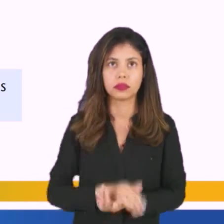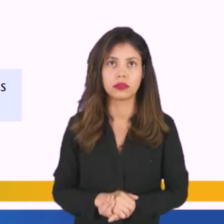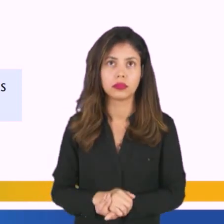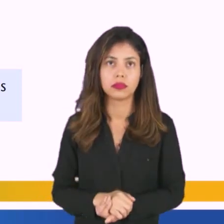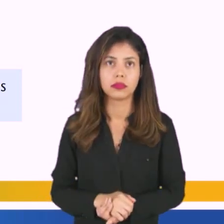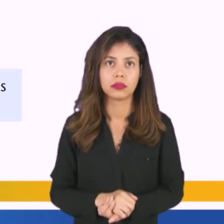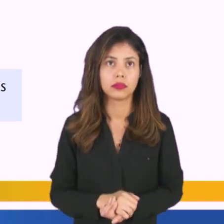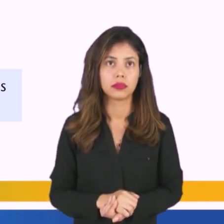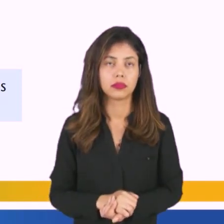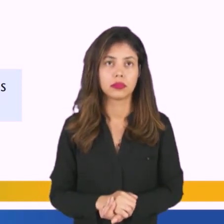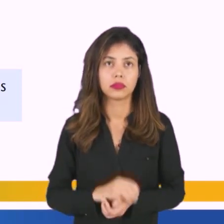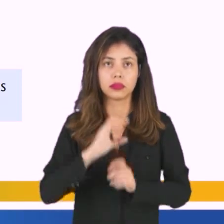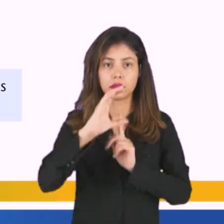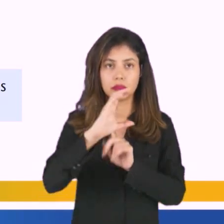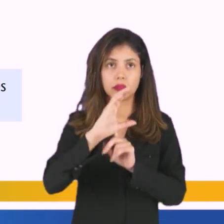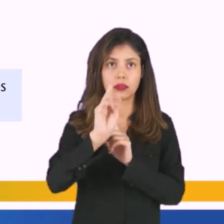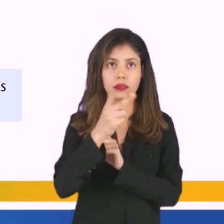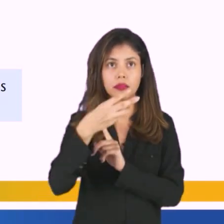metoxmetano,